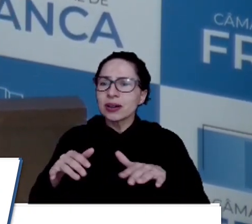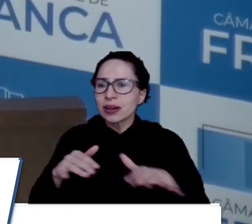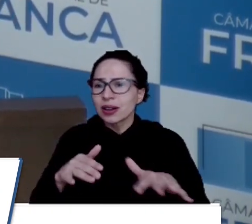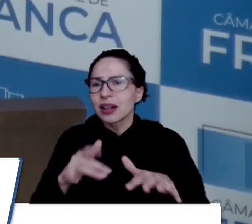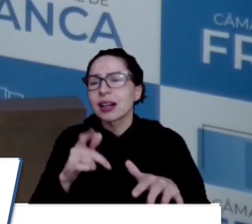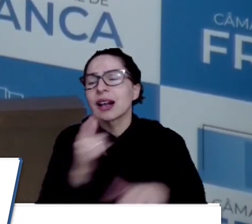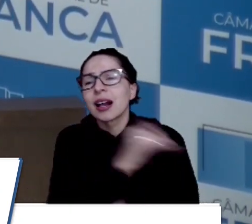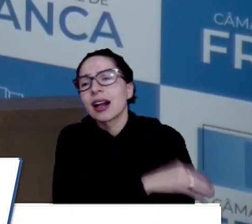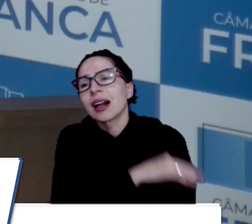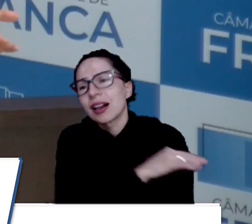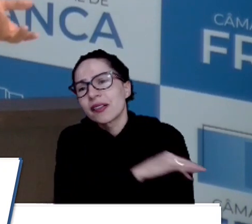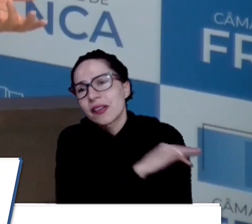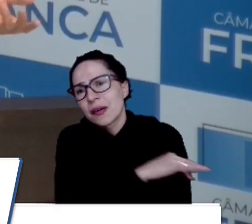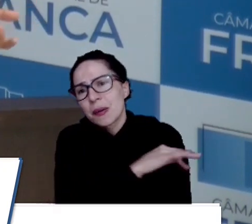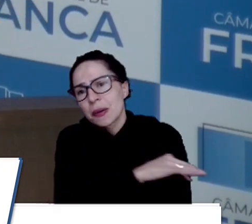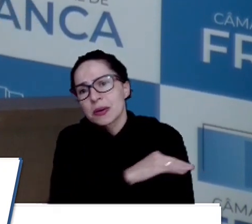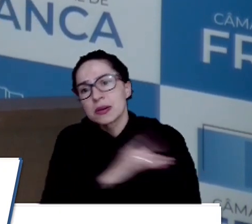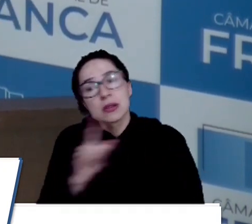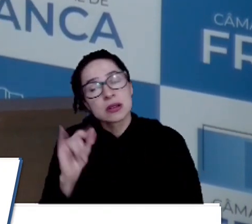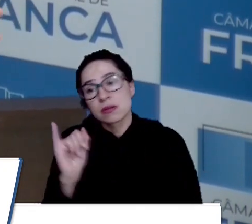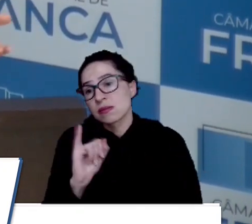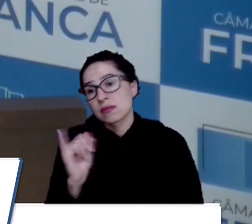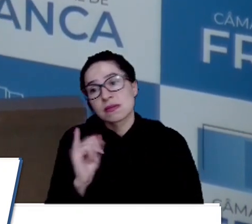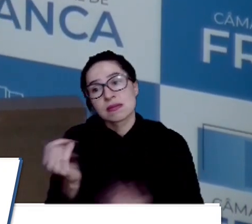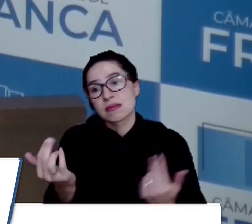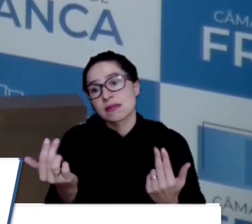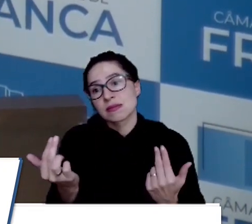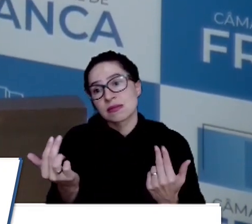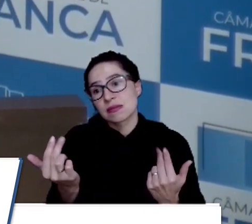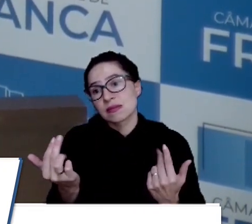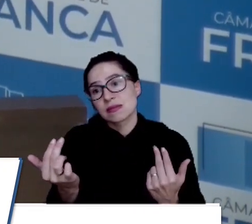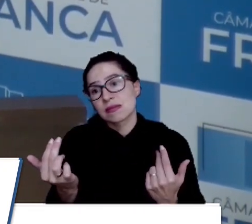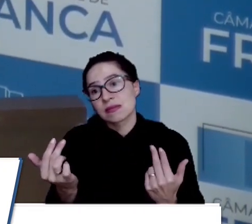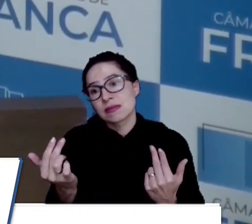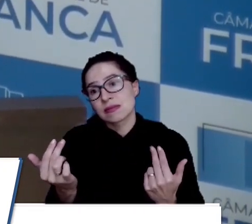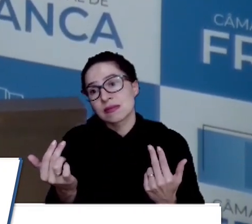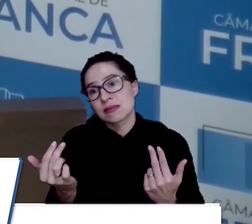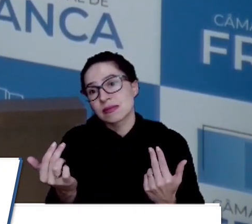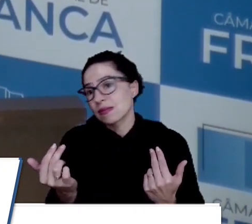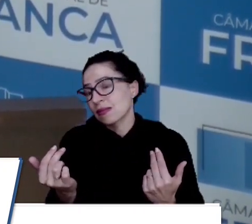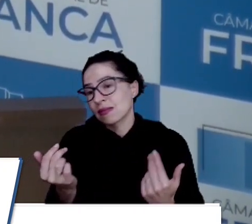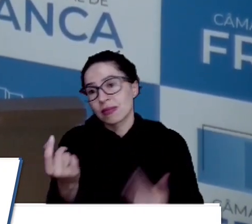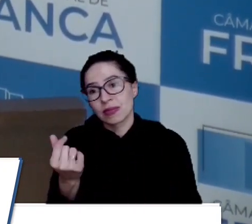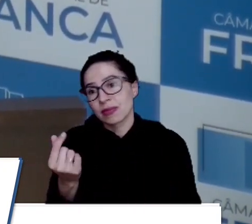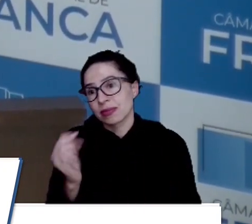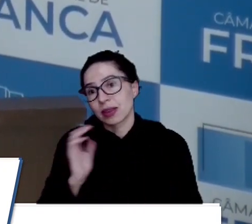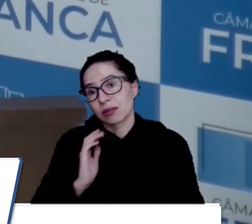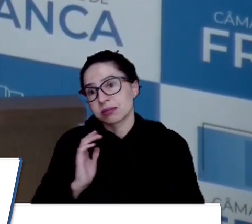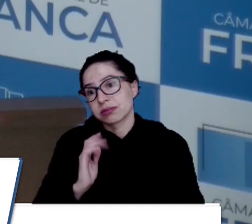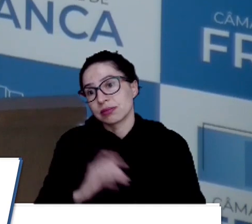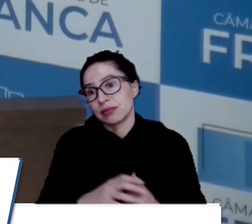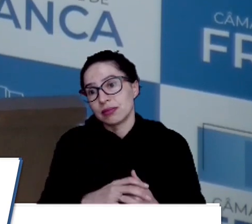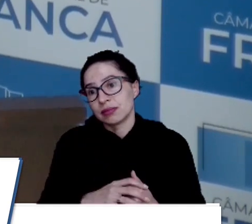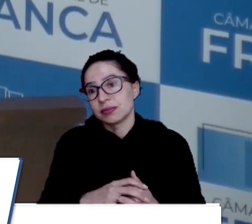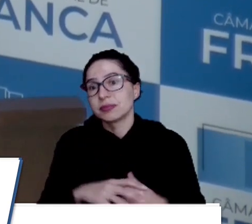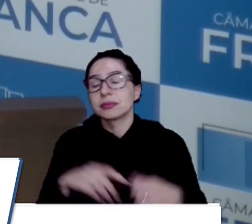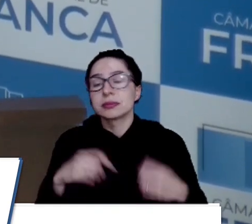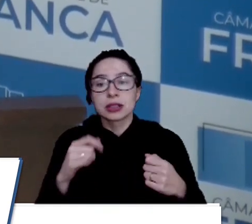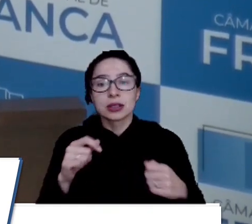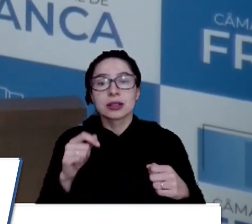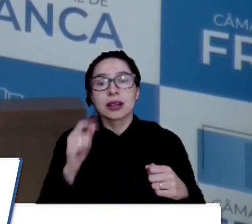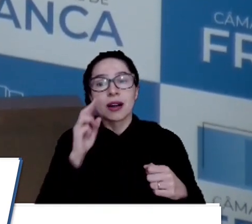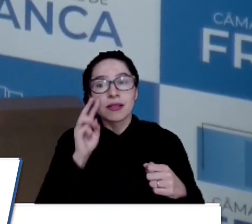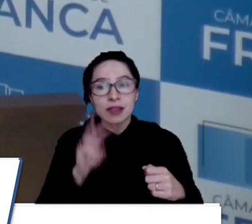farmácia, ele é tributado igual o cara que tem uma fortuna. Então a gente precisa rever, eu